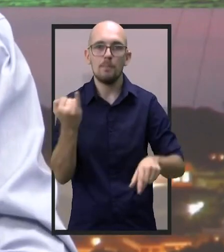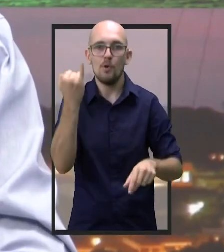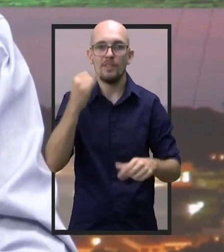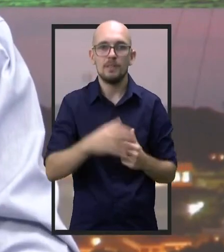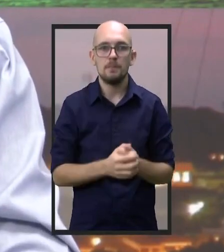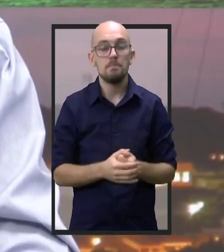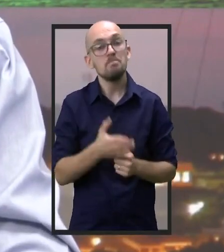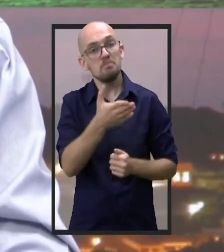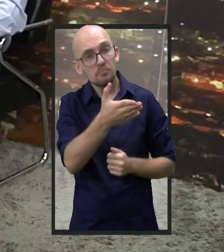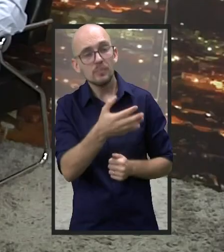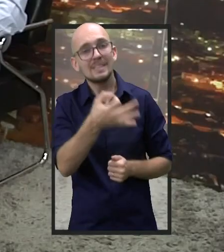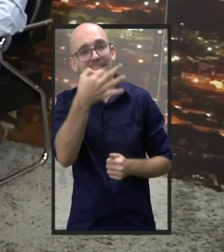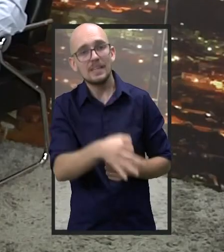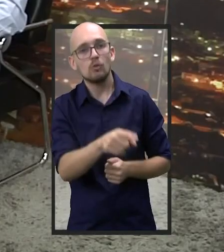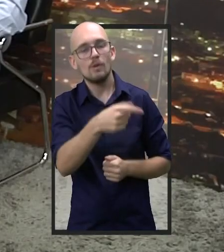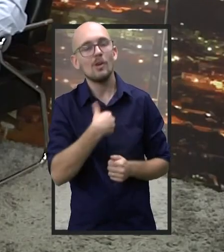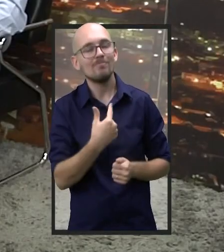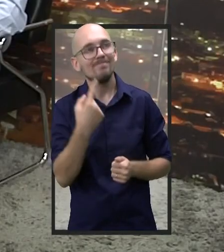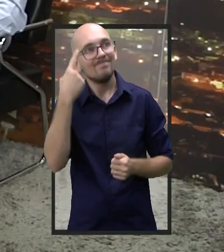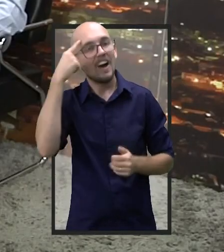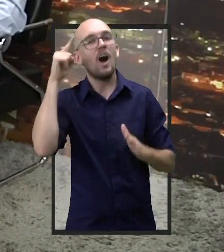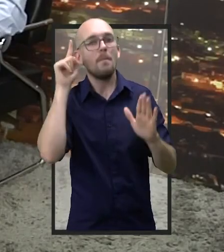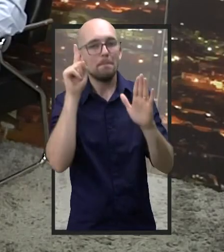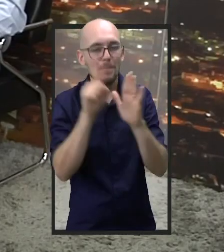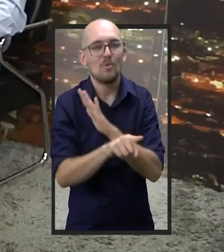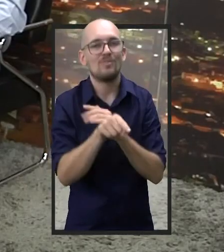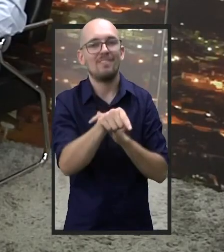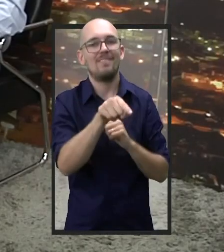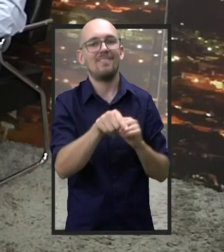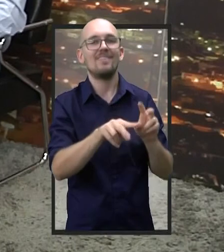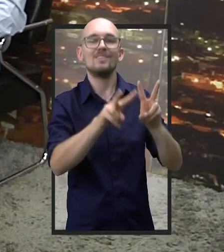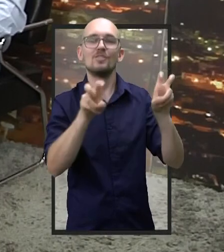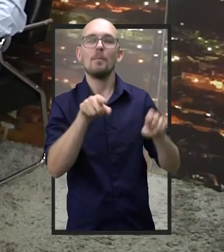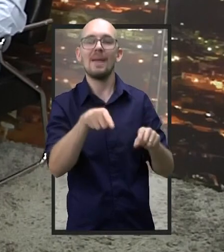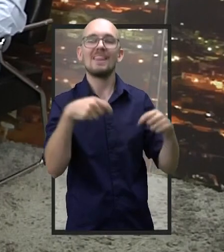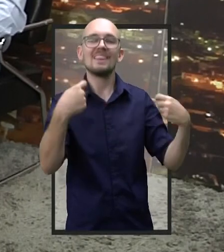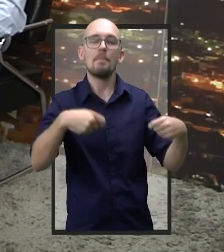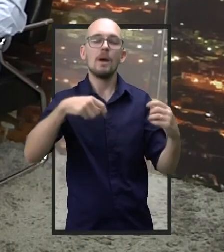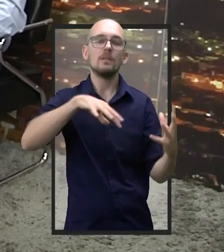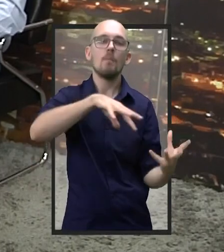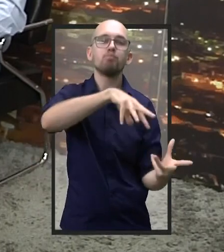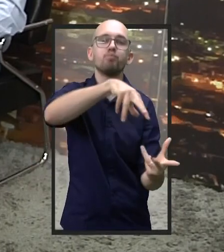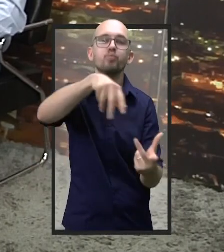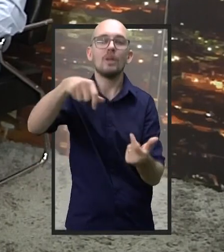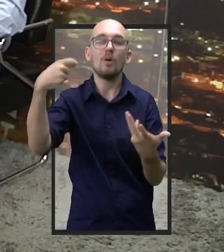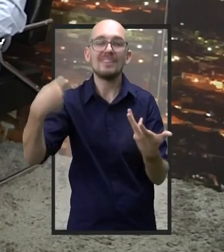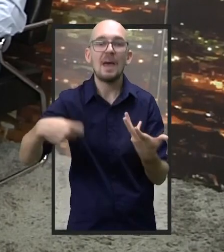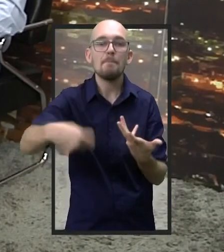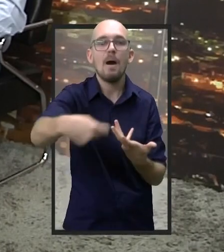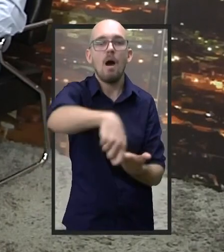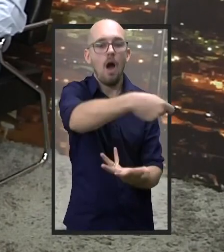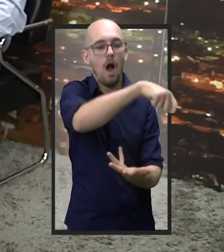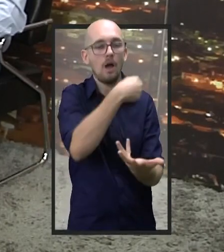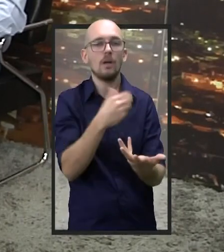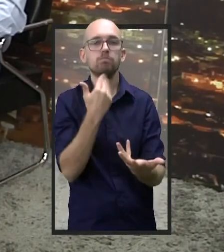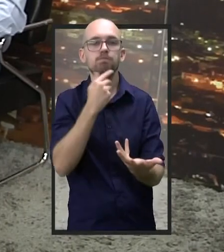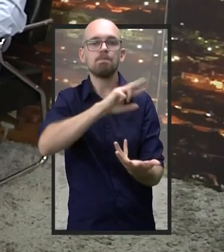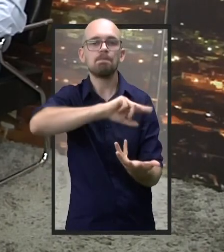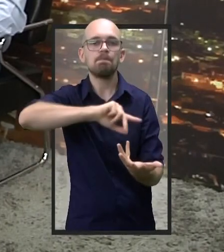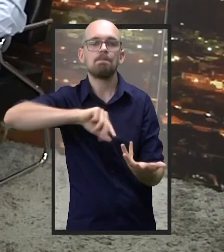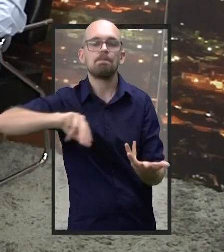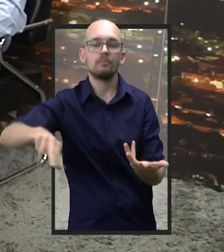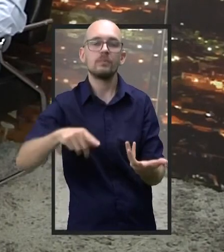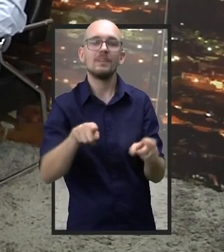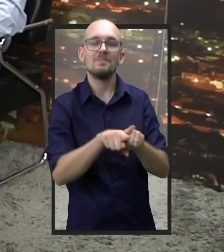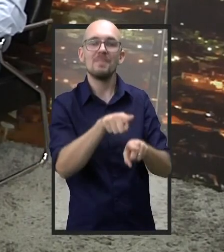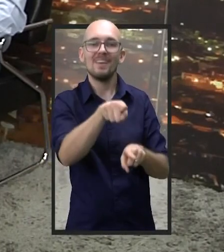Exatamente isso que eu iria lhe perguntar, essa questão dessa demanda mundial por alimentos, e como você disse aí,